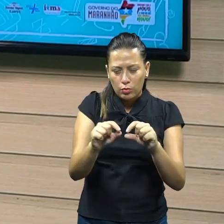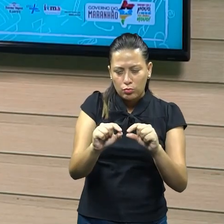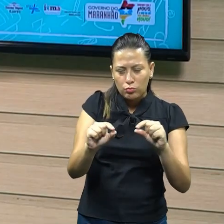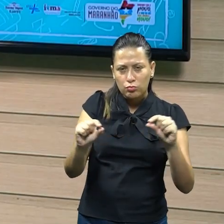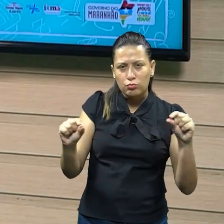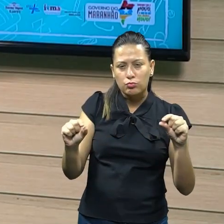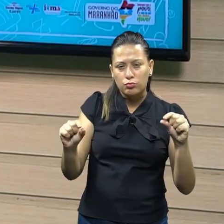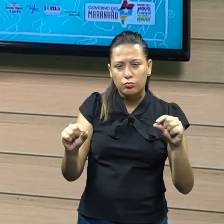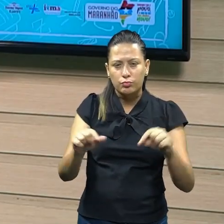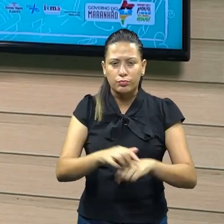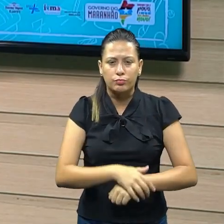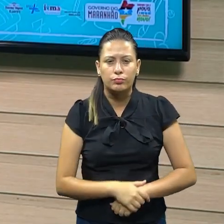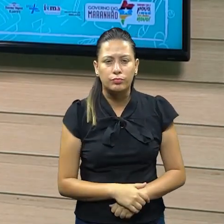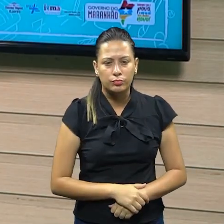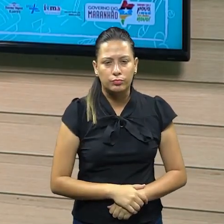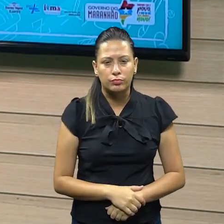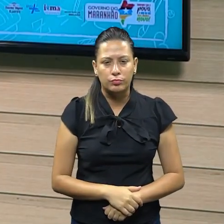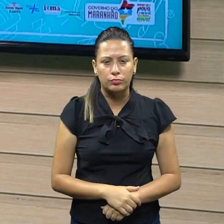fio energizado.